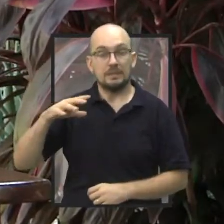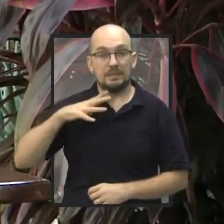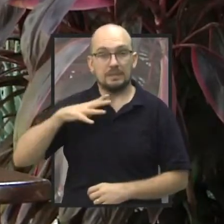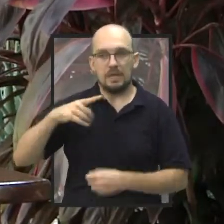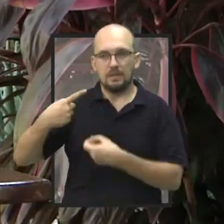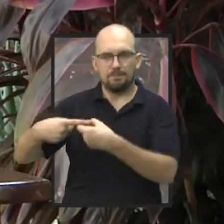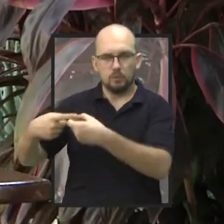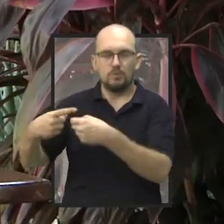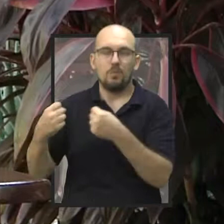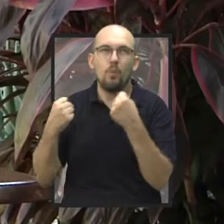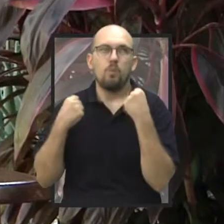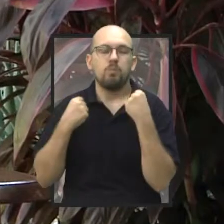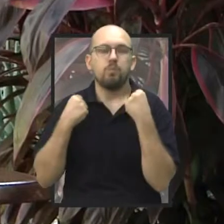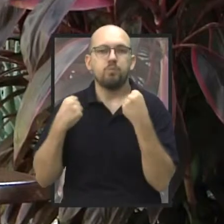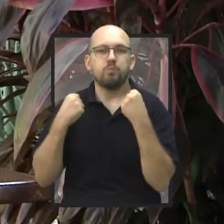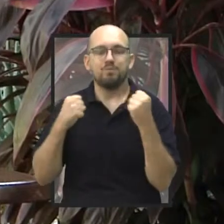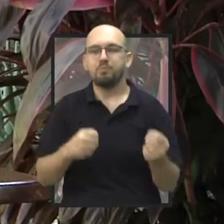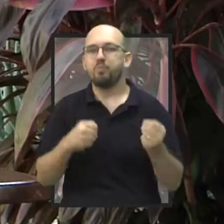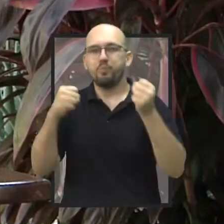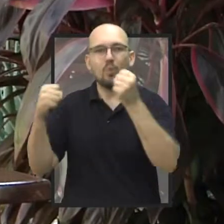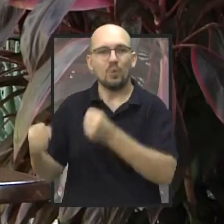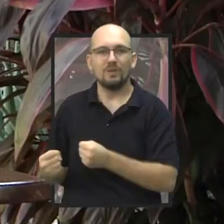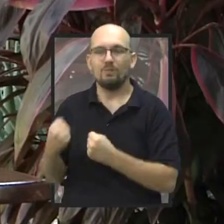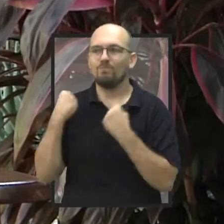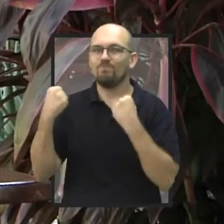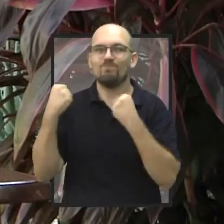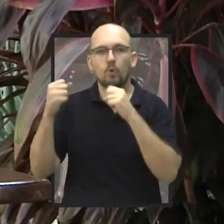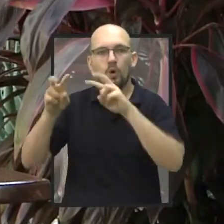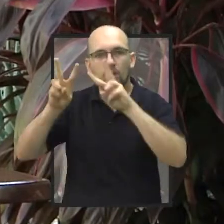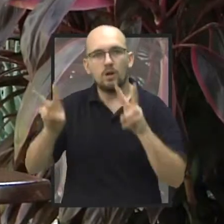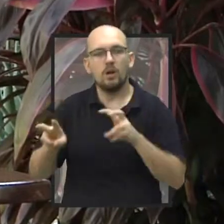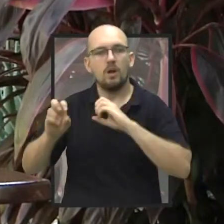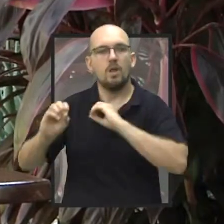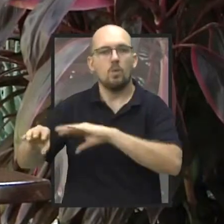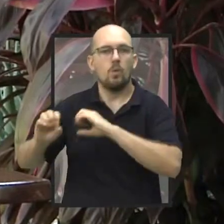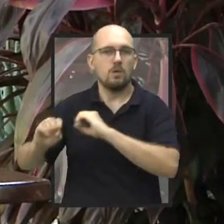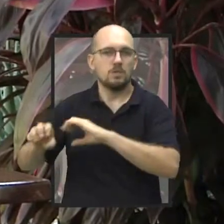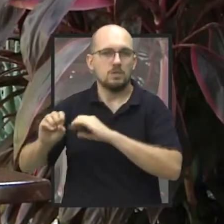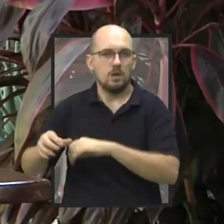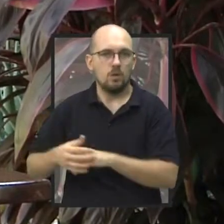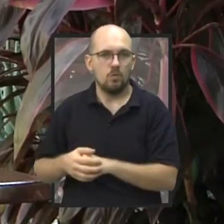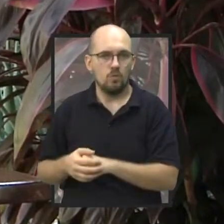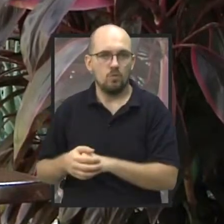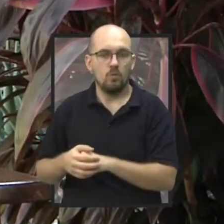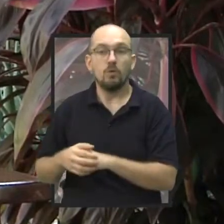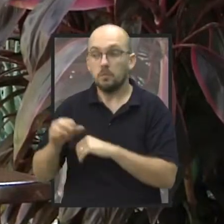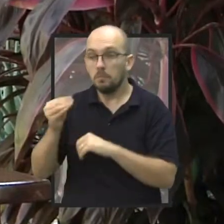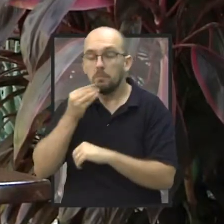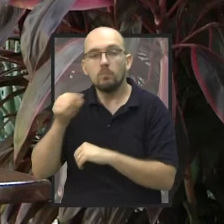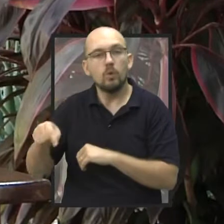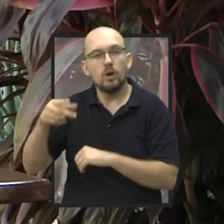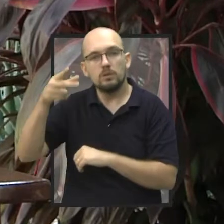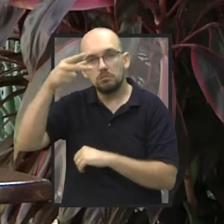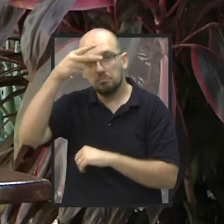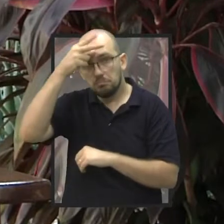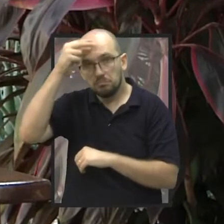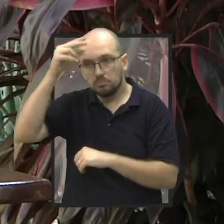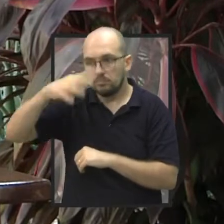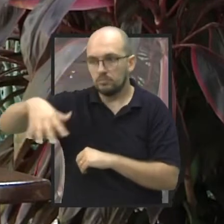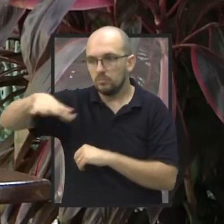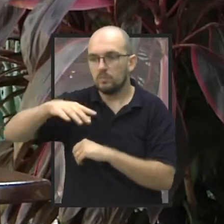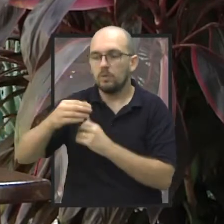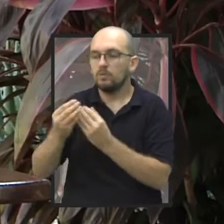poder assim enorme sobre a educação. E o município poderia instituir